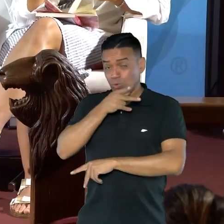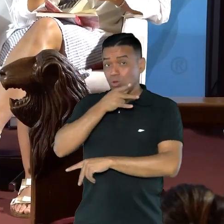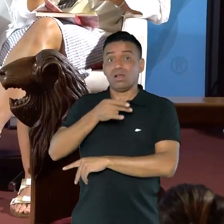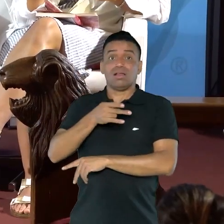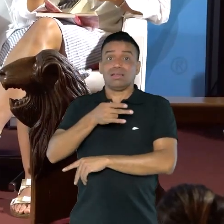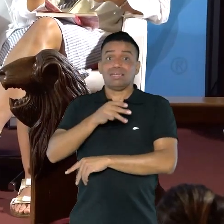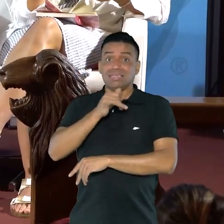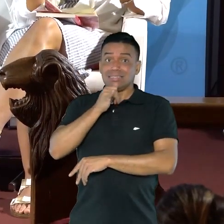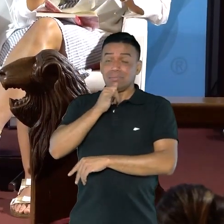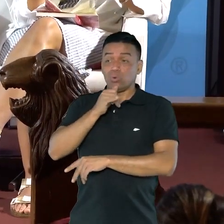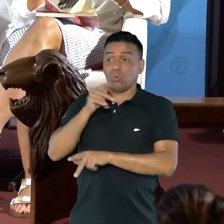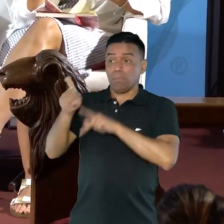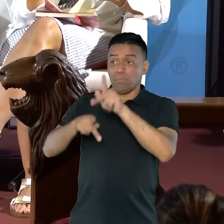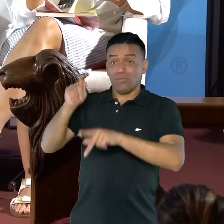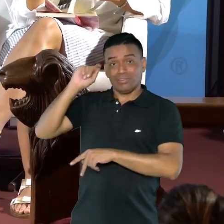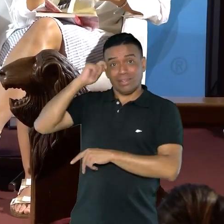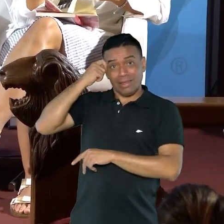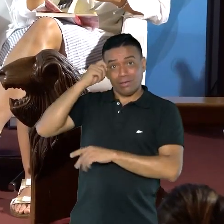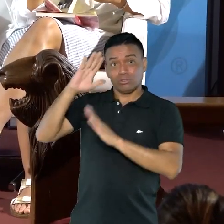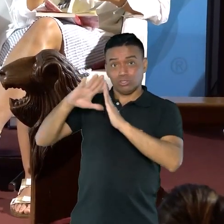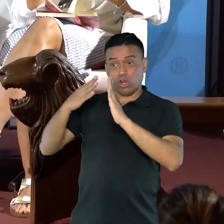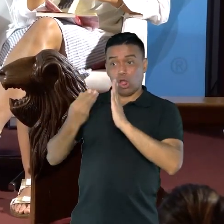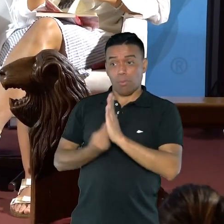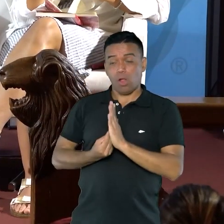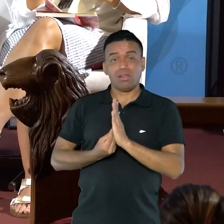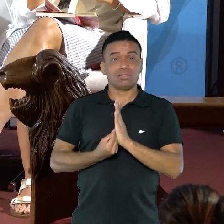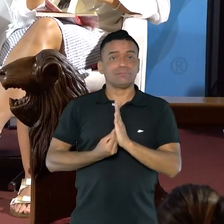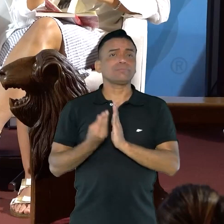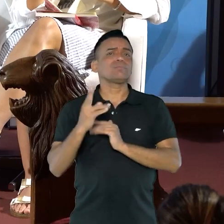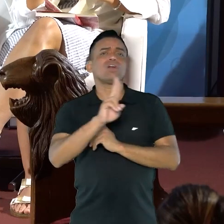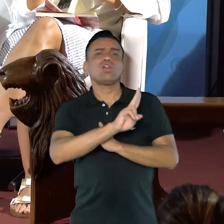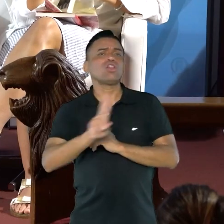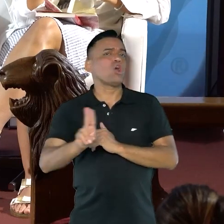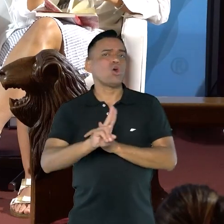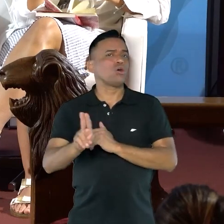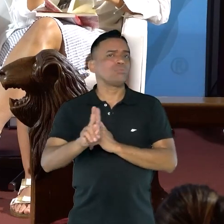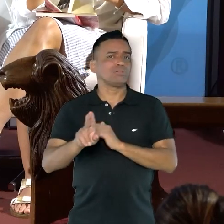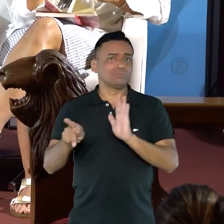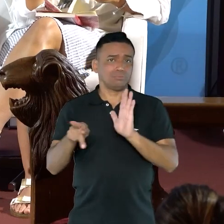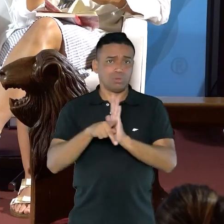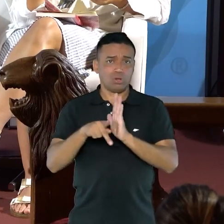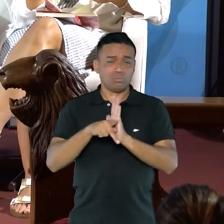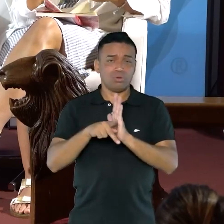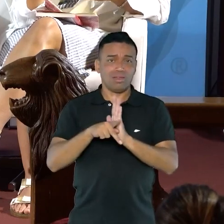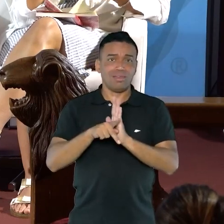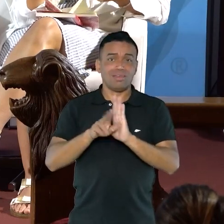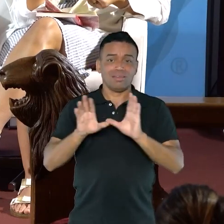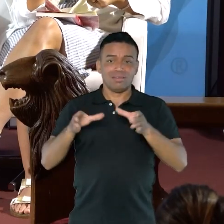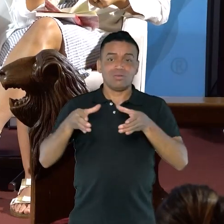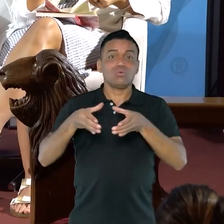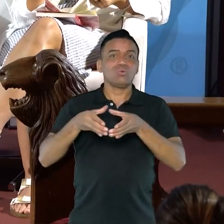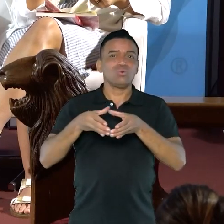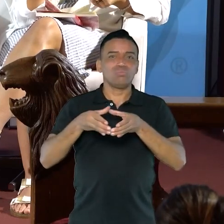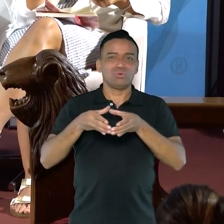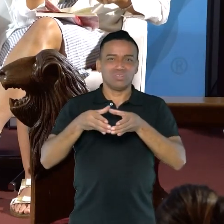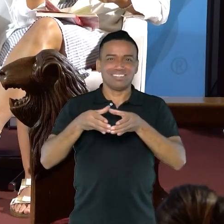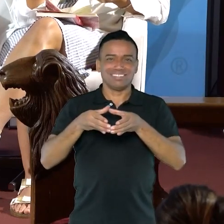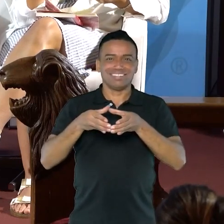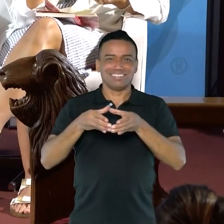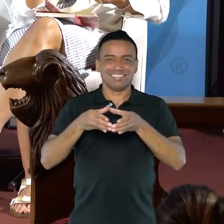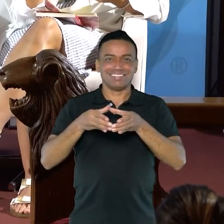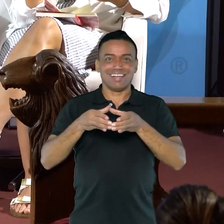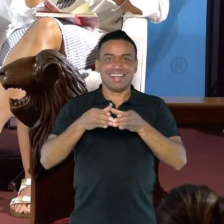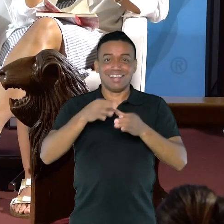nomear as suas entidades com nomes de santos católicos, porque era, né, a única maneira